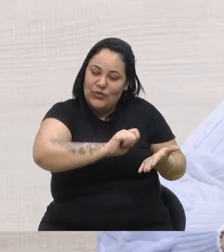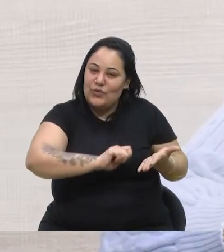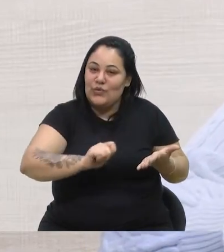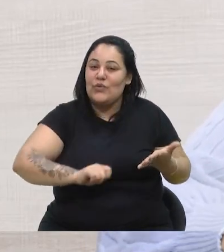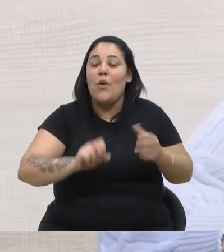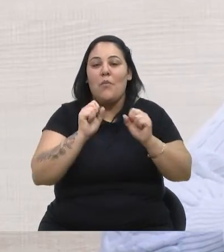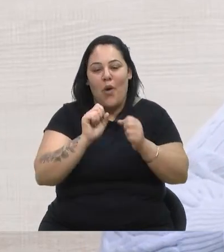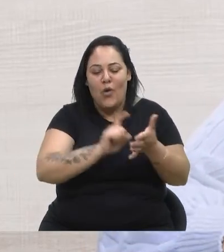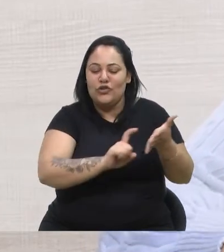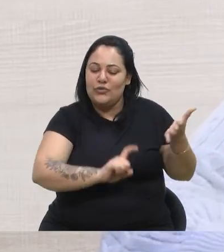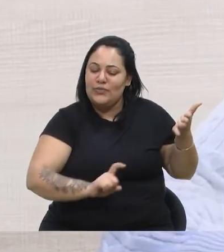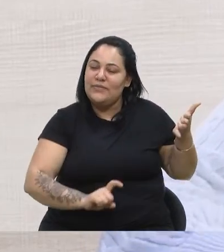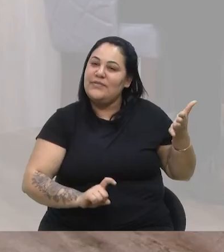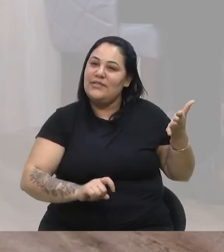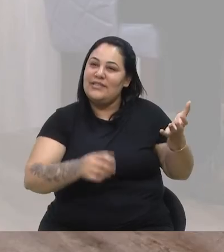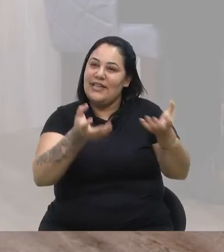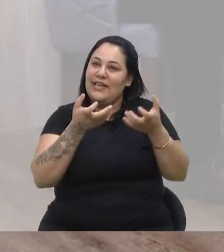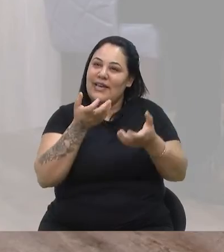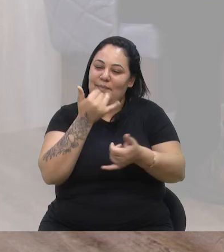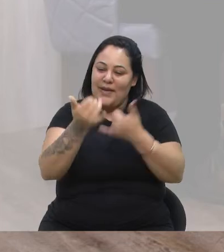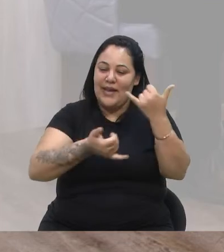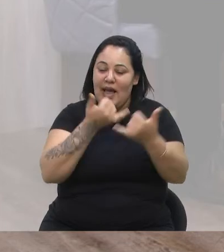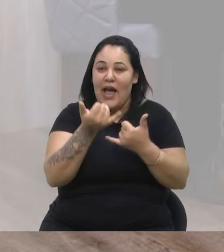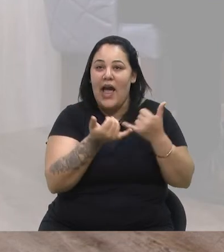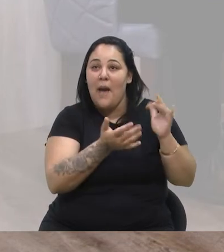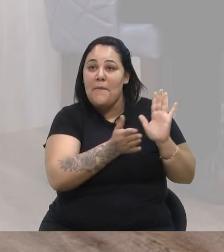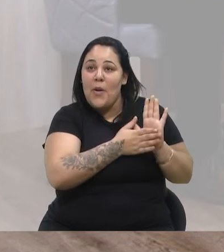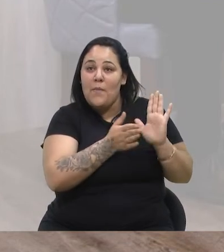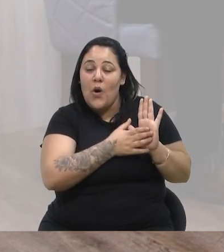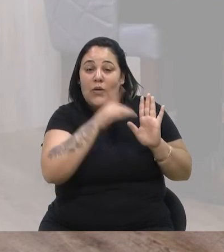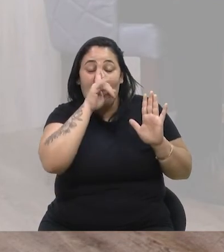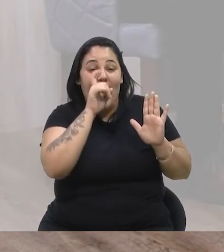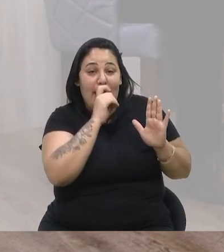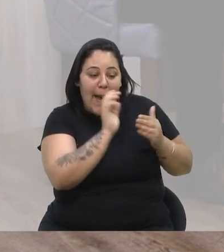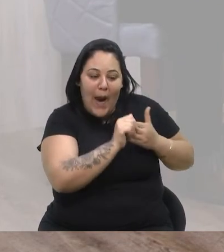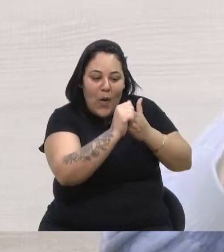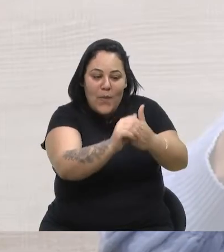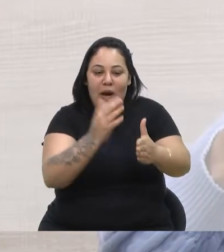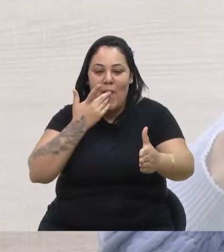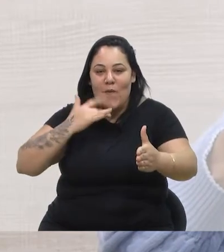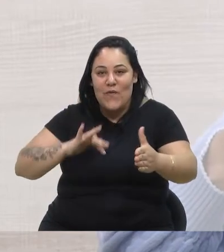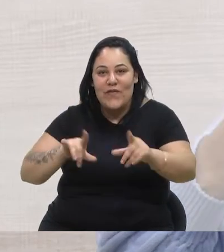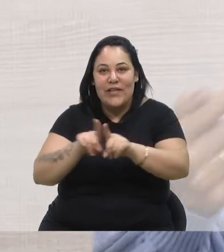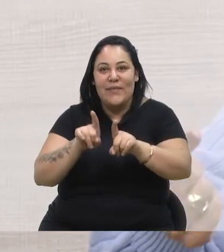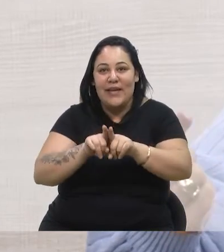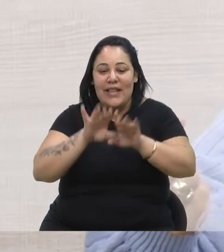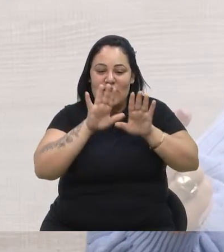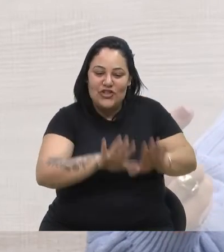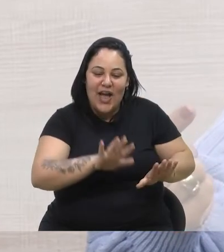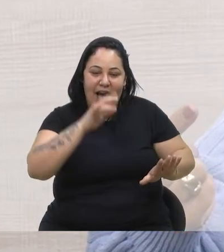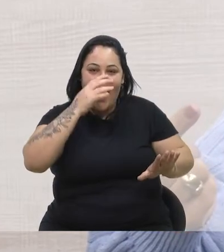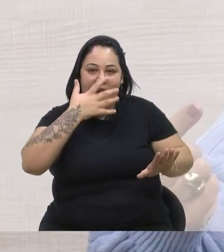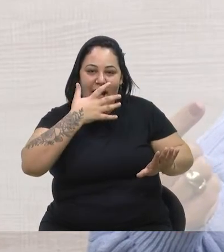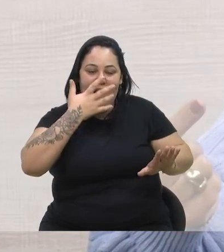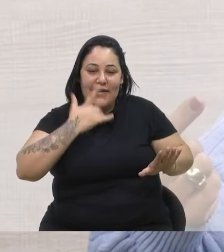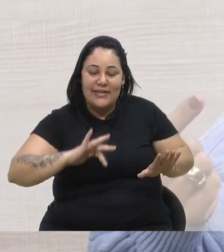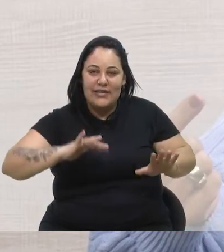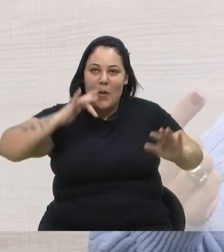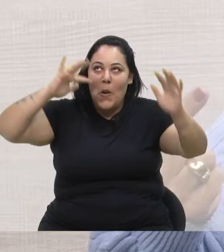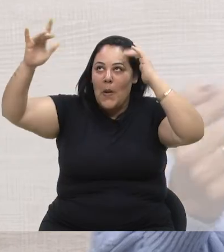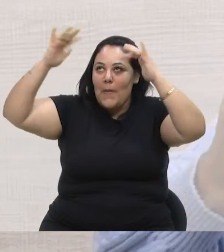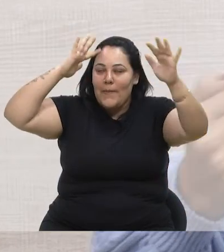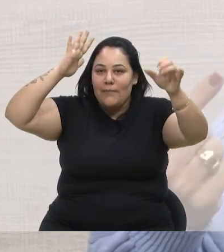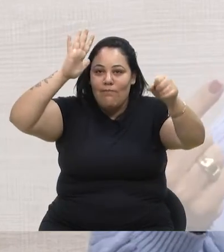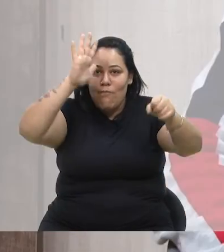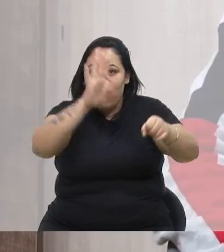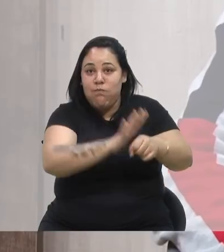é para adulto também. Claro, né? desenvolve até um senso de abstração das coisas. De abstração e de relação, porque tu acaba